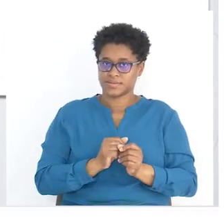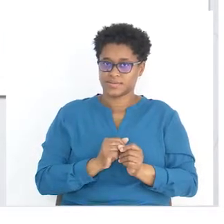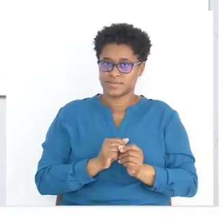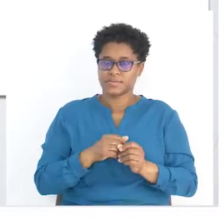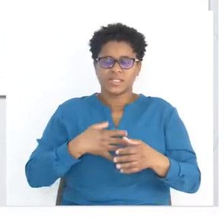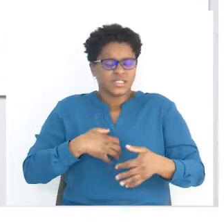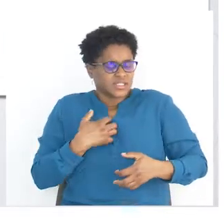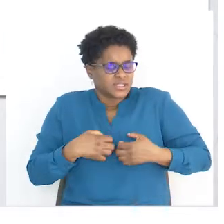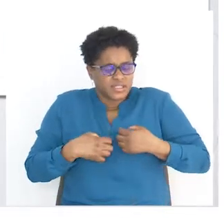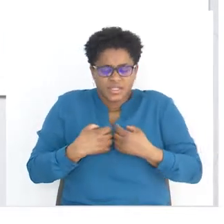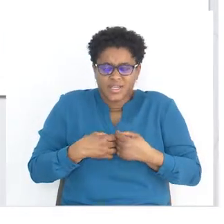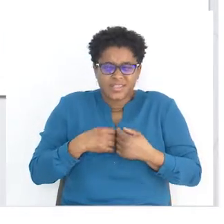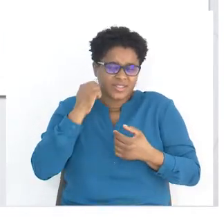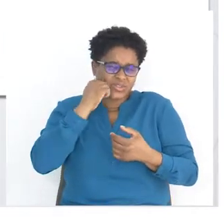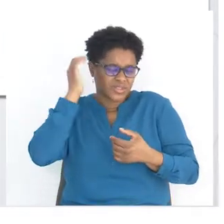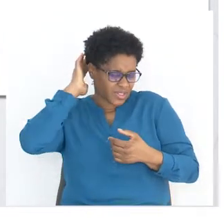enxaquecas, ansiedade,